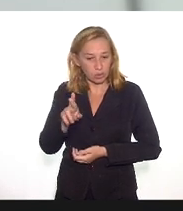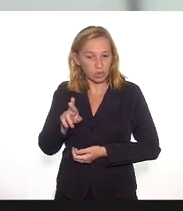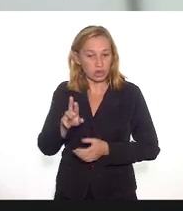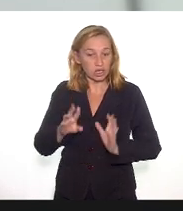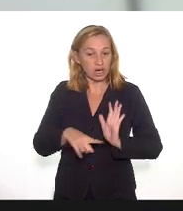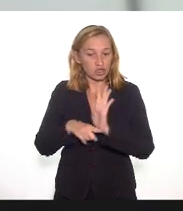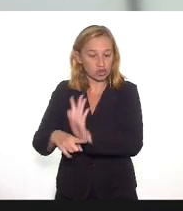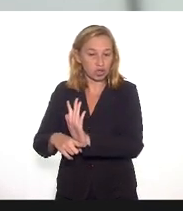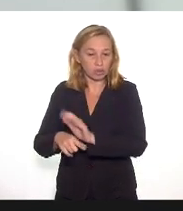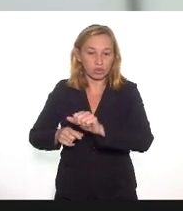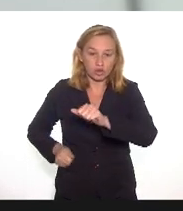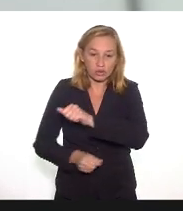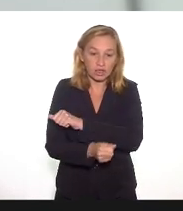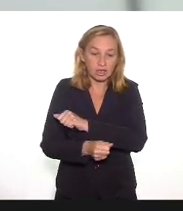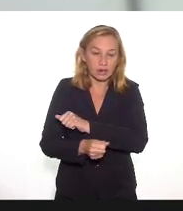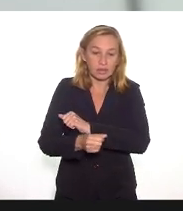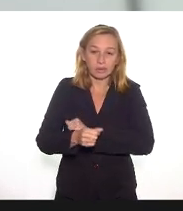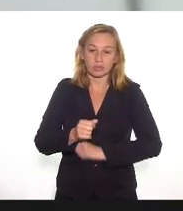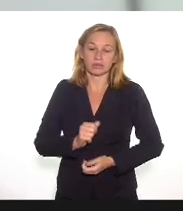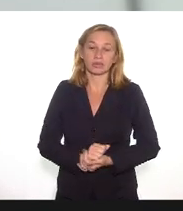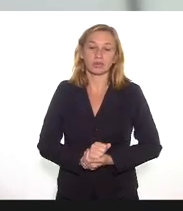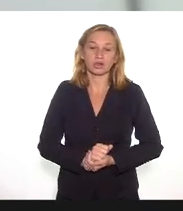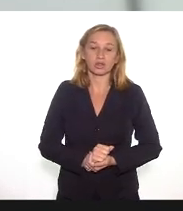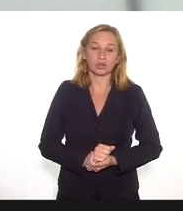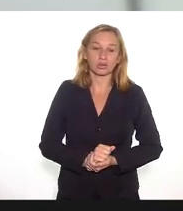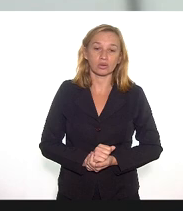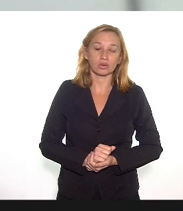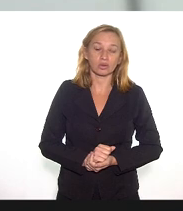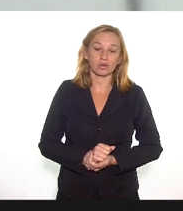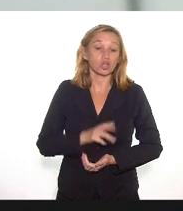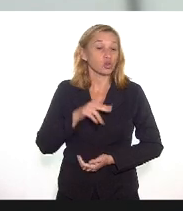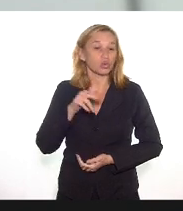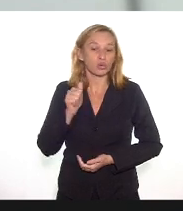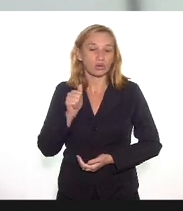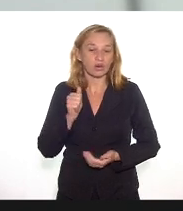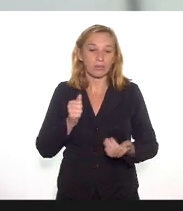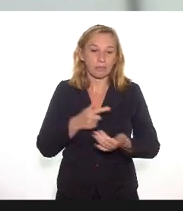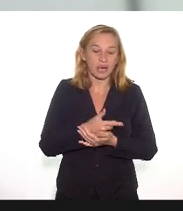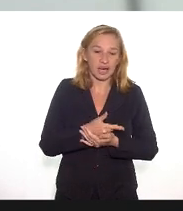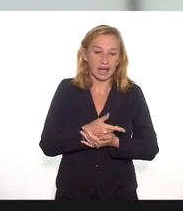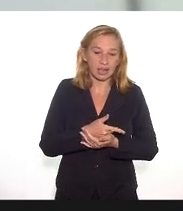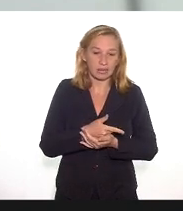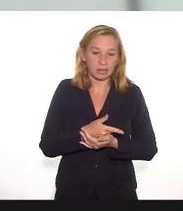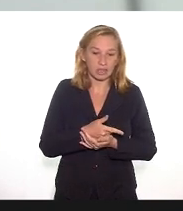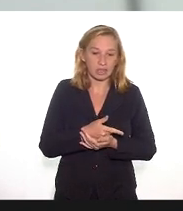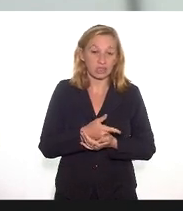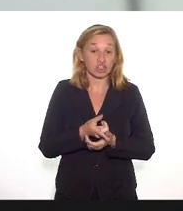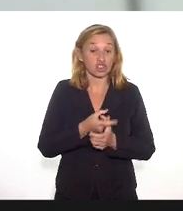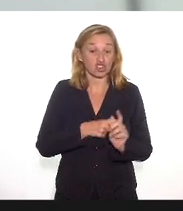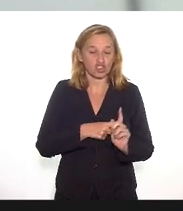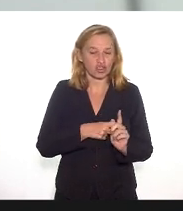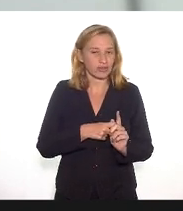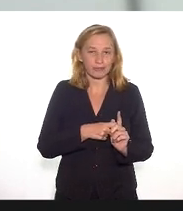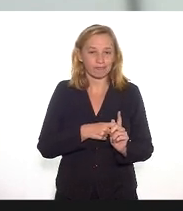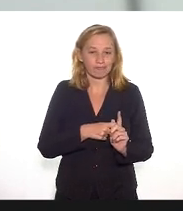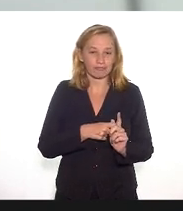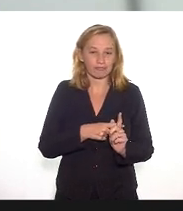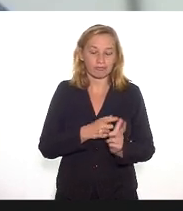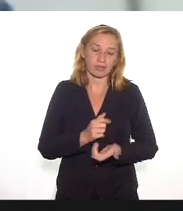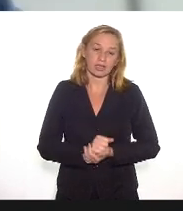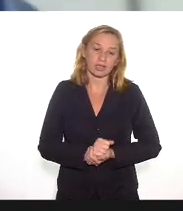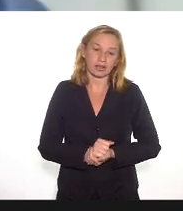investimentos, mas jamais para garantir pagamento de despesas de custeio, porque aí não